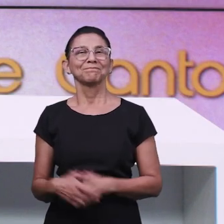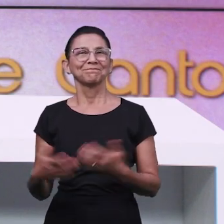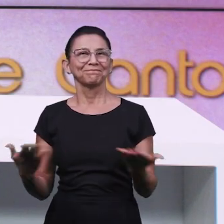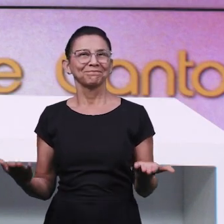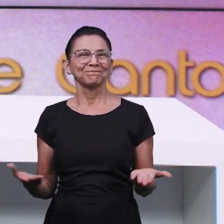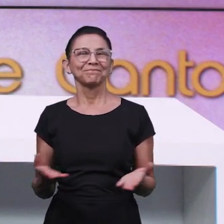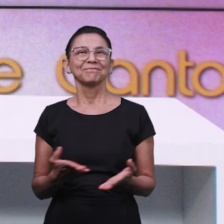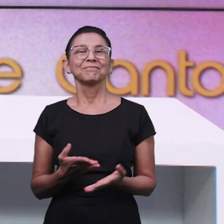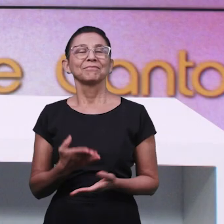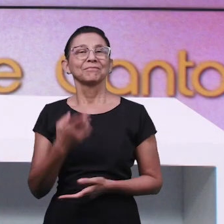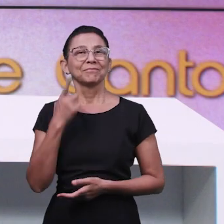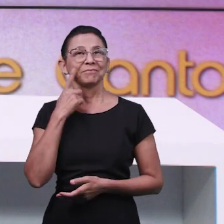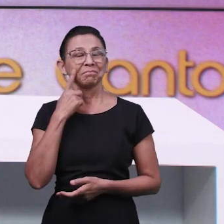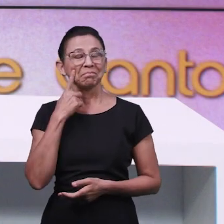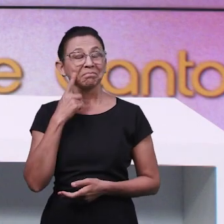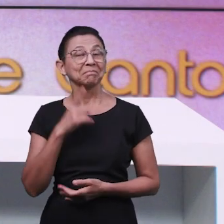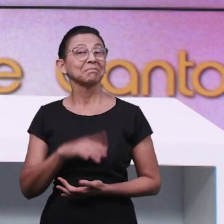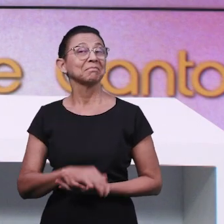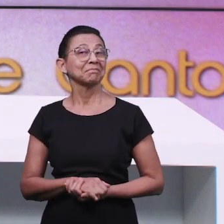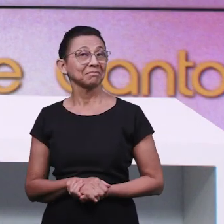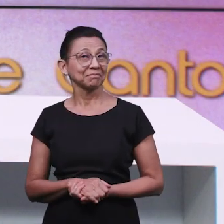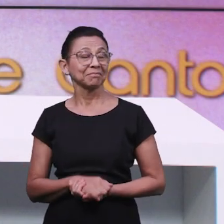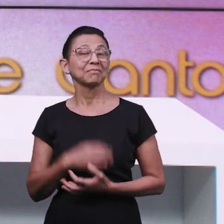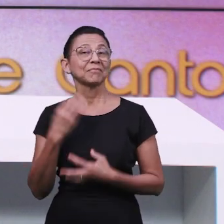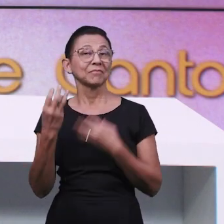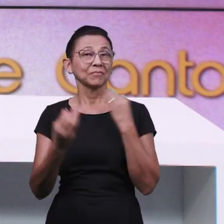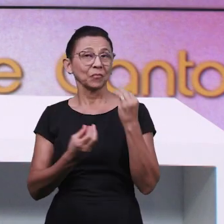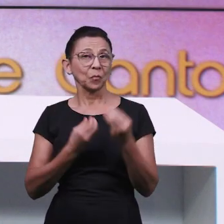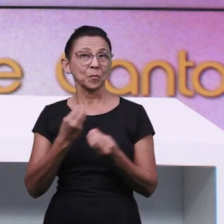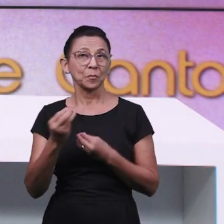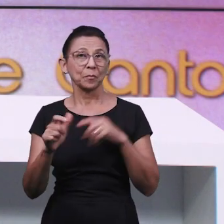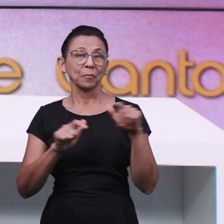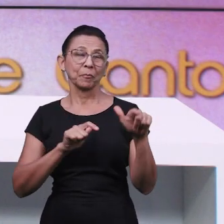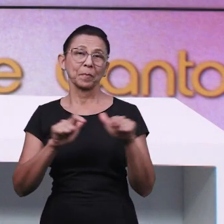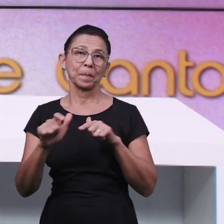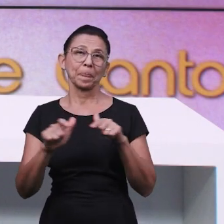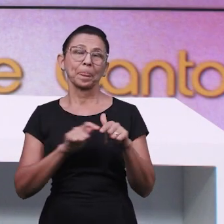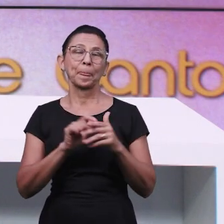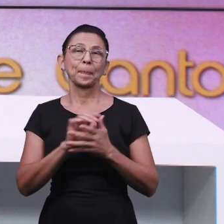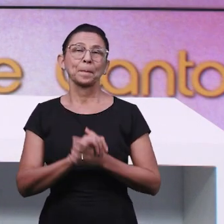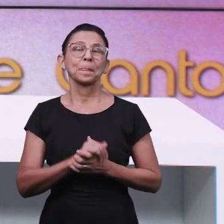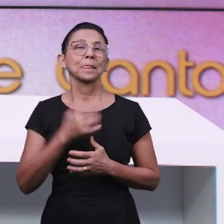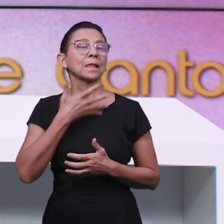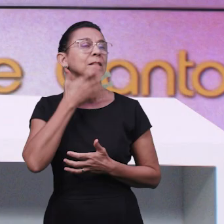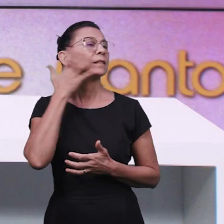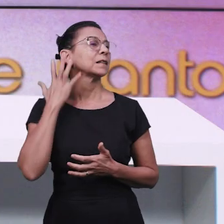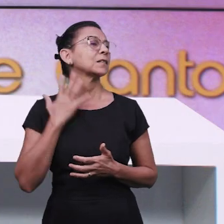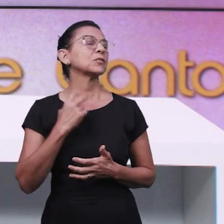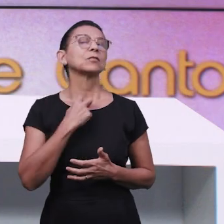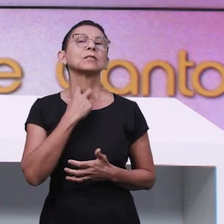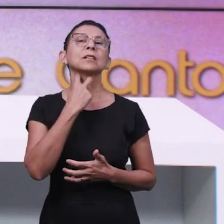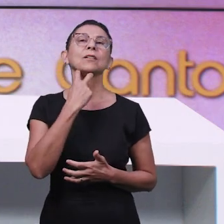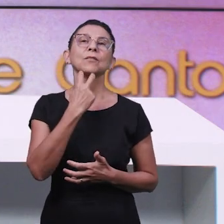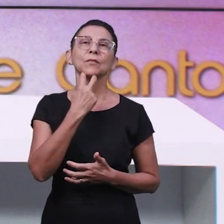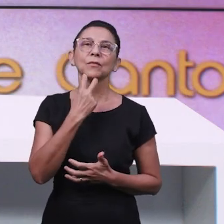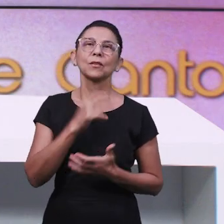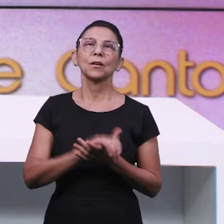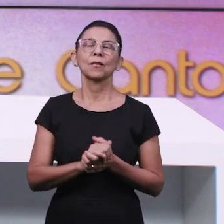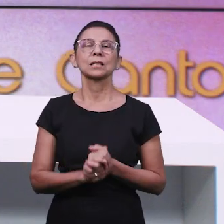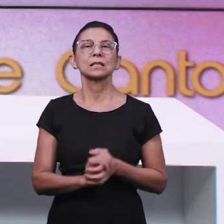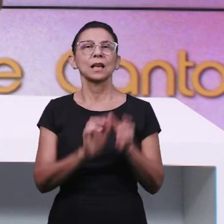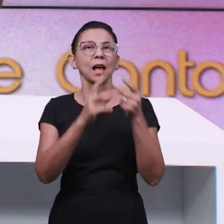Nesse momento, nós vamos ver de fato como trabalha o nosso trato vocal, realizando os